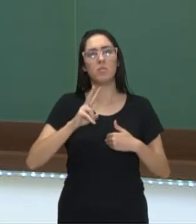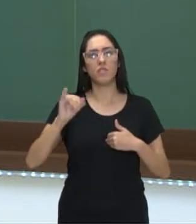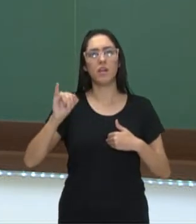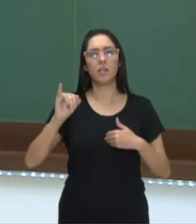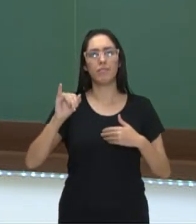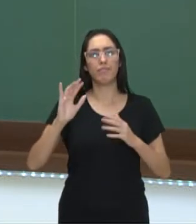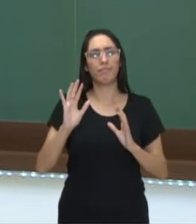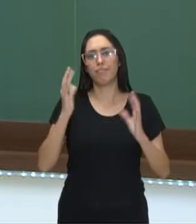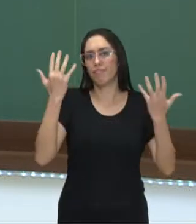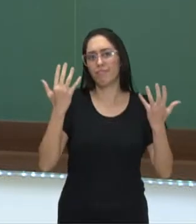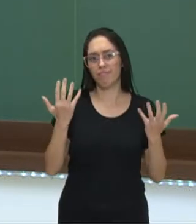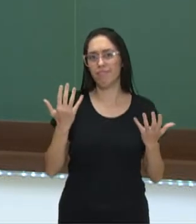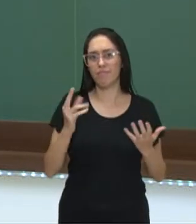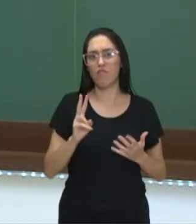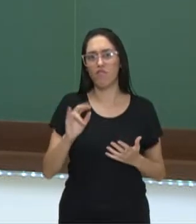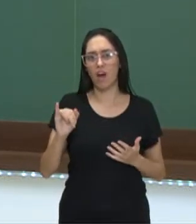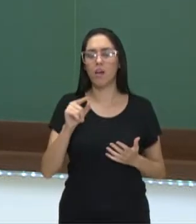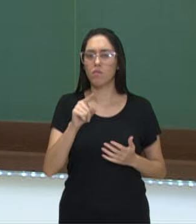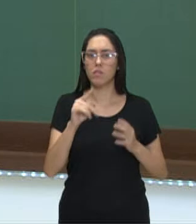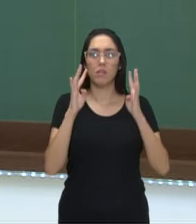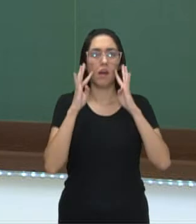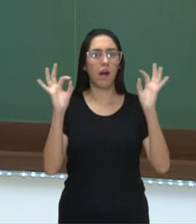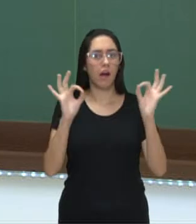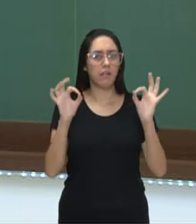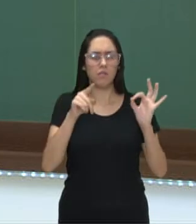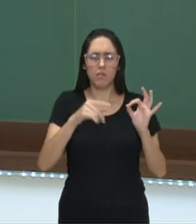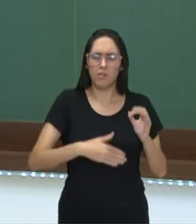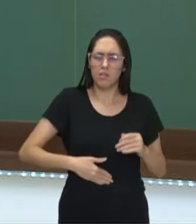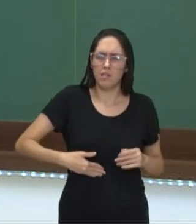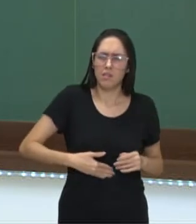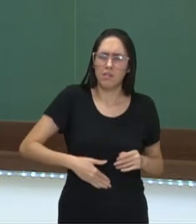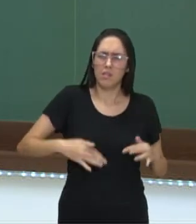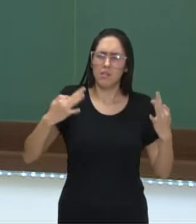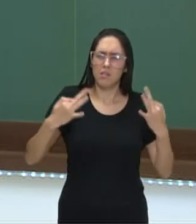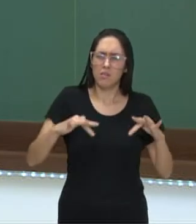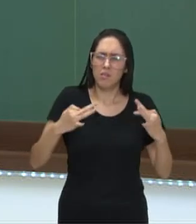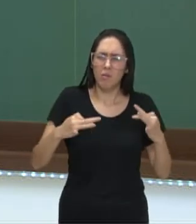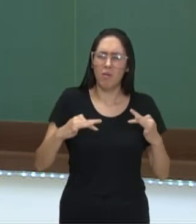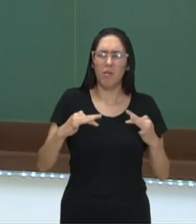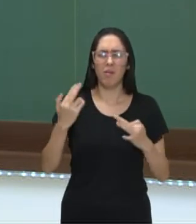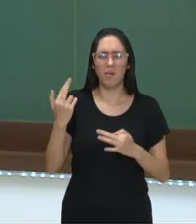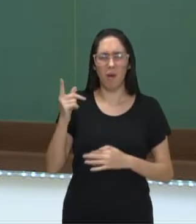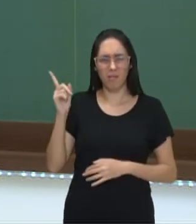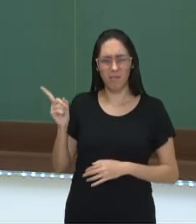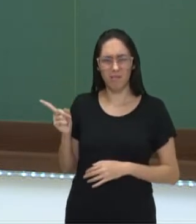forma, ok? Então, presta atenção, anda com muita dor de barriga e alguns sintomas aí,